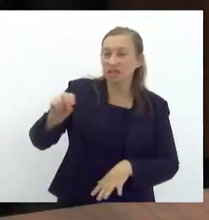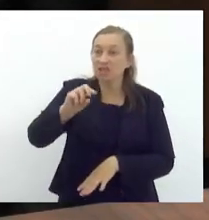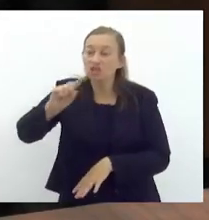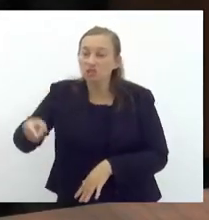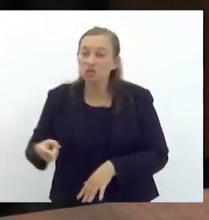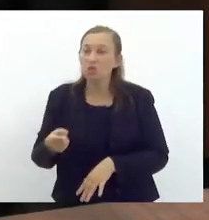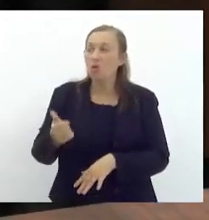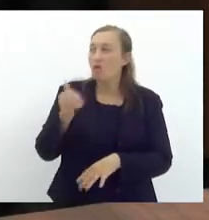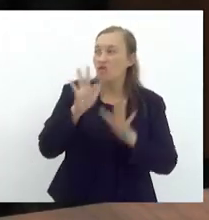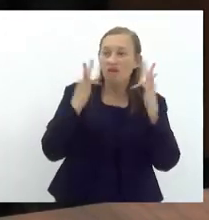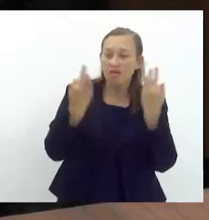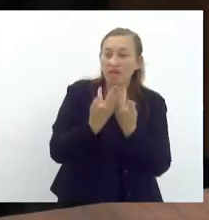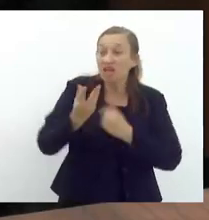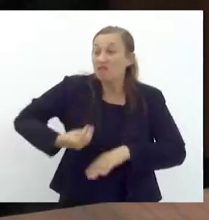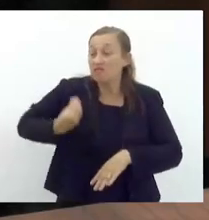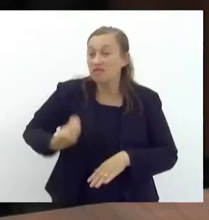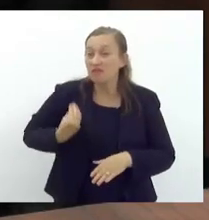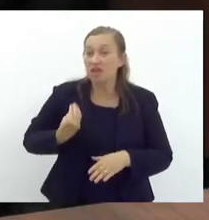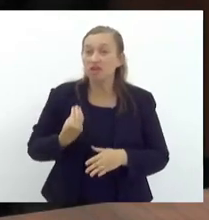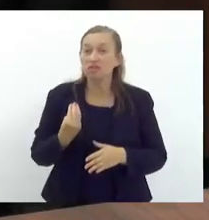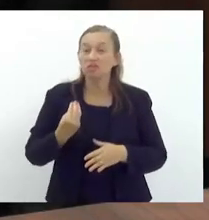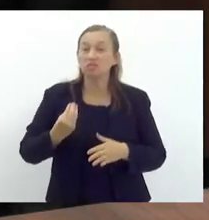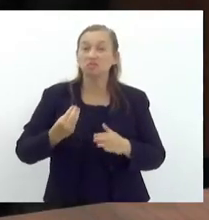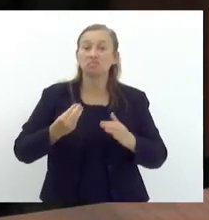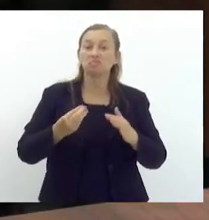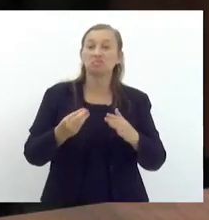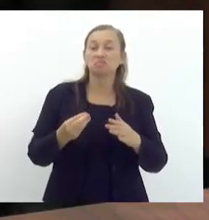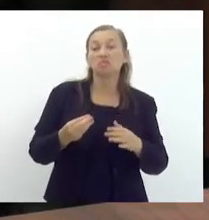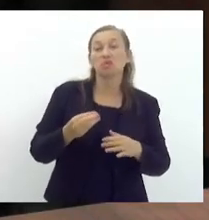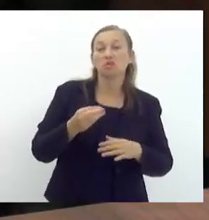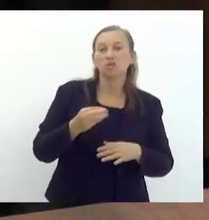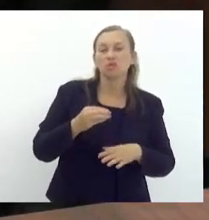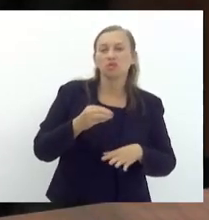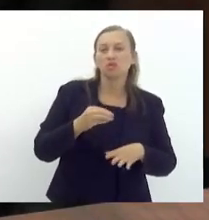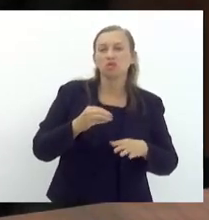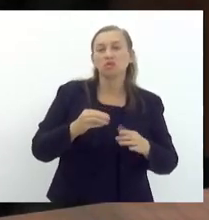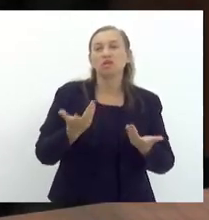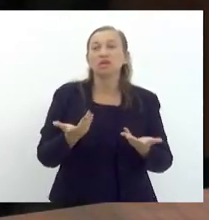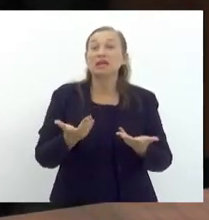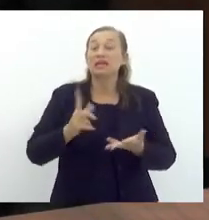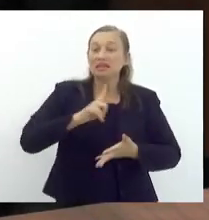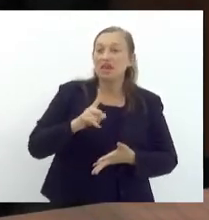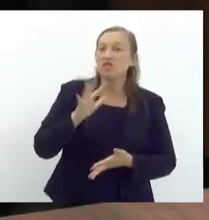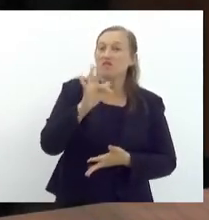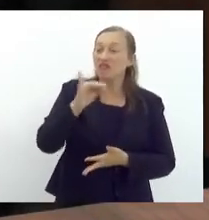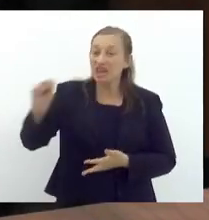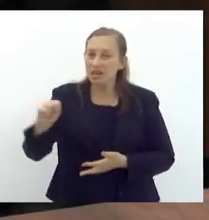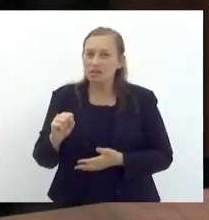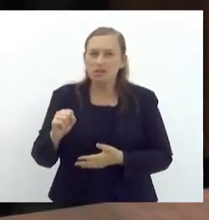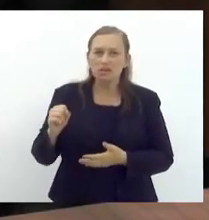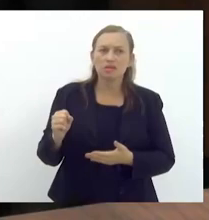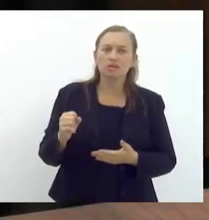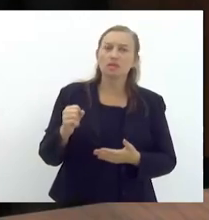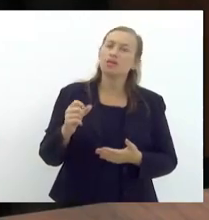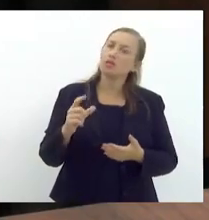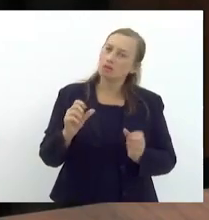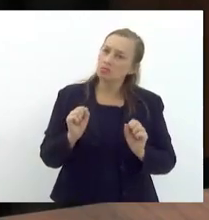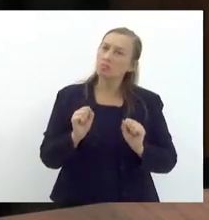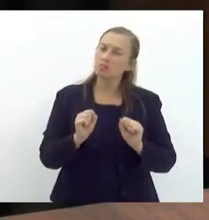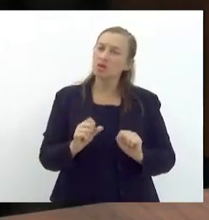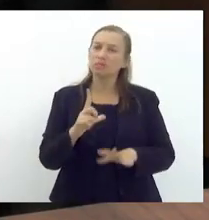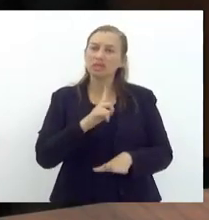famílias Vivendo em condições precárias então Teu feliz é o mínimo que a gente pode ter